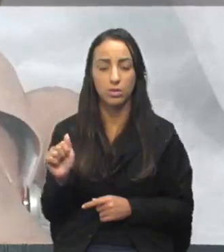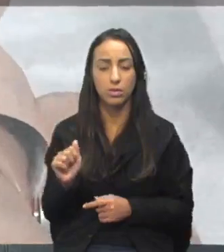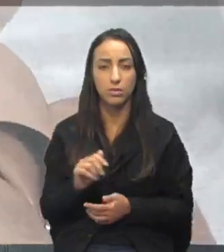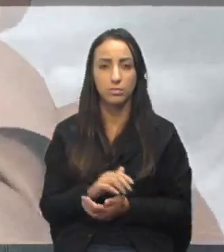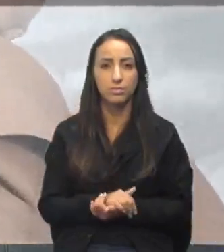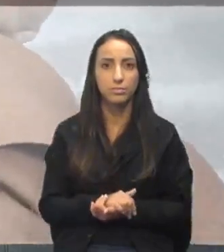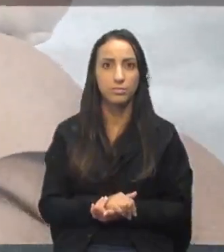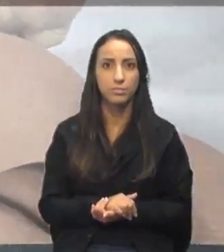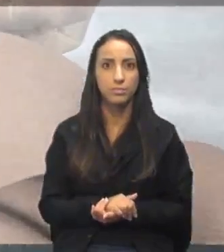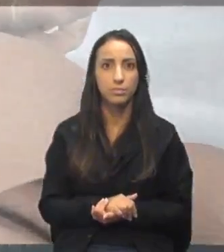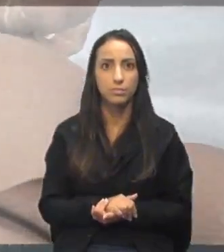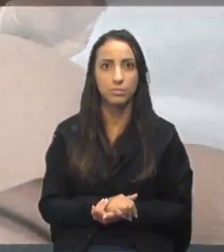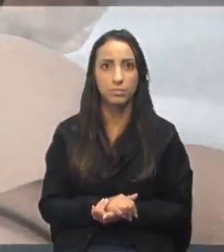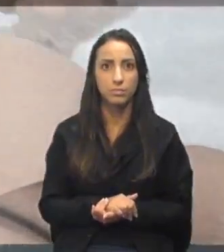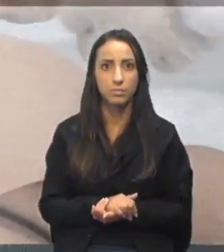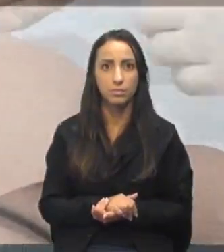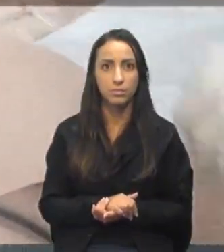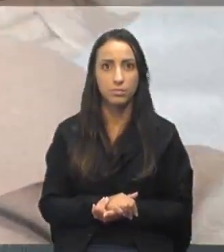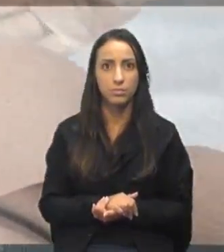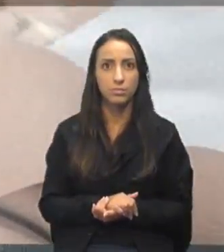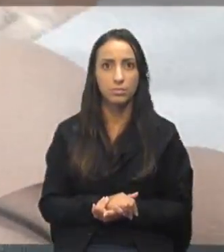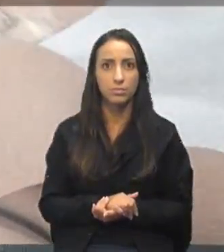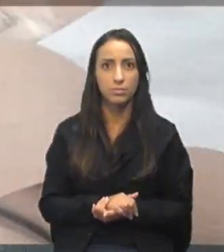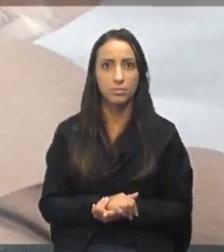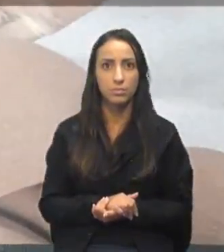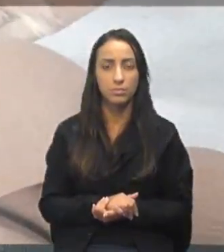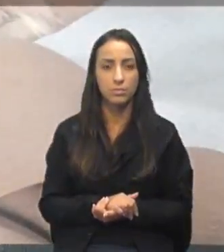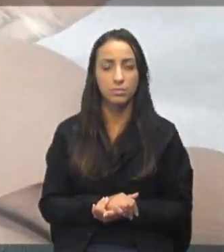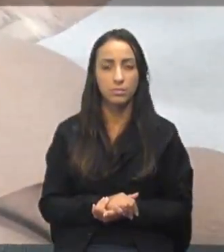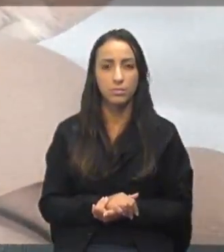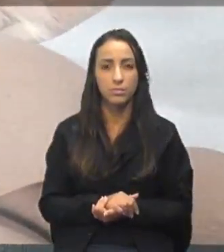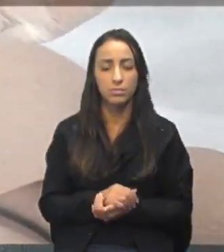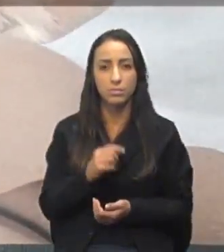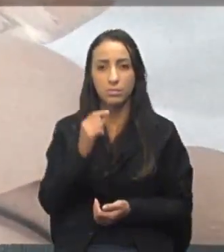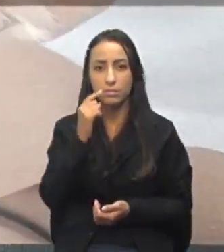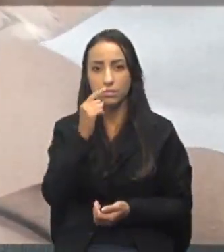da mandíbula e do maxilar. Os